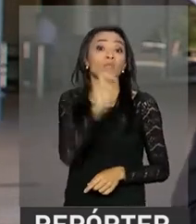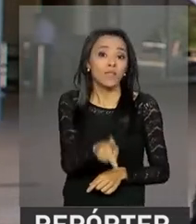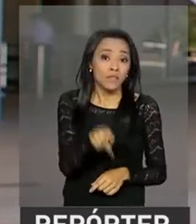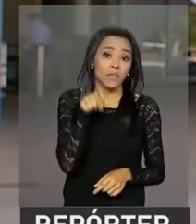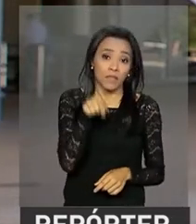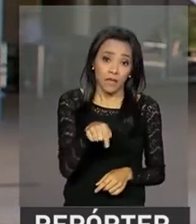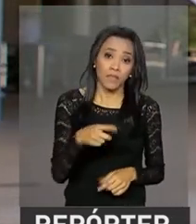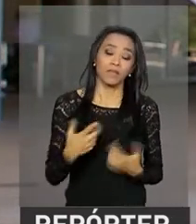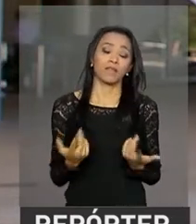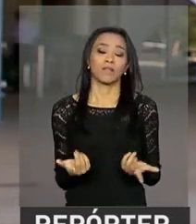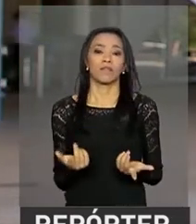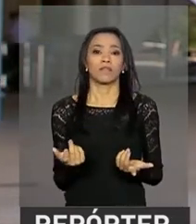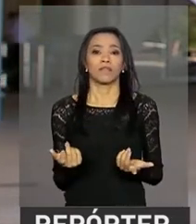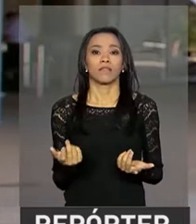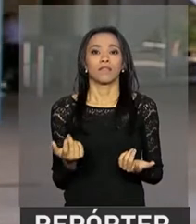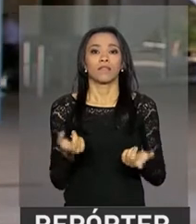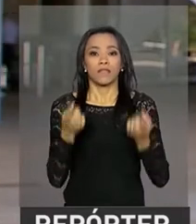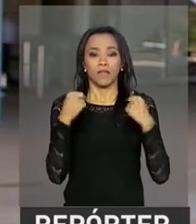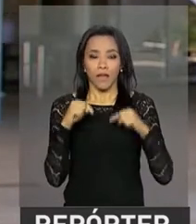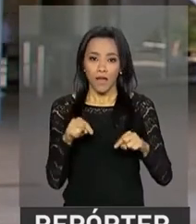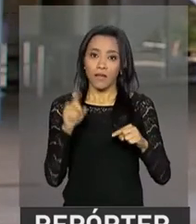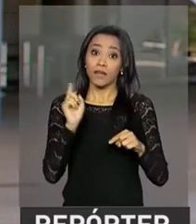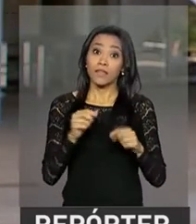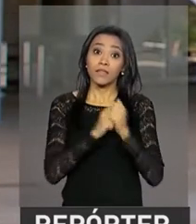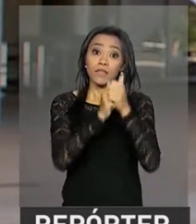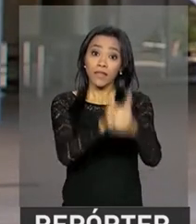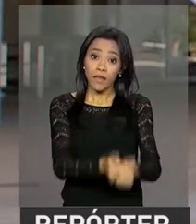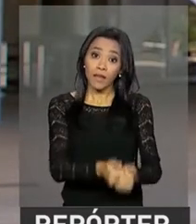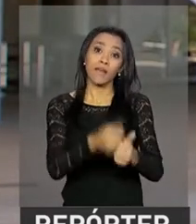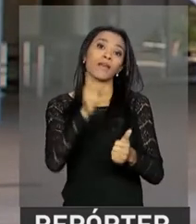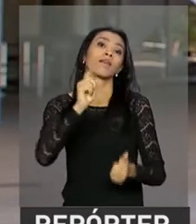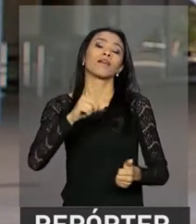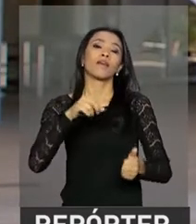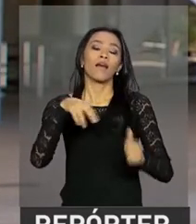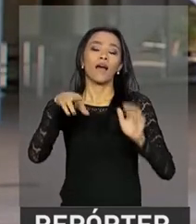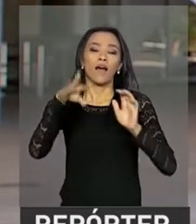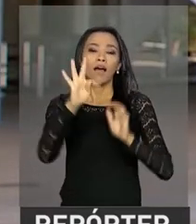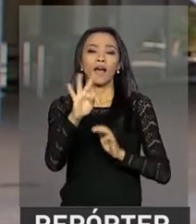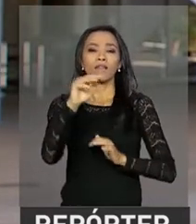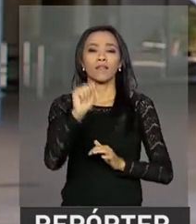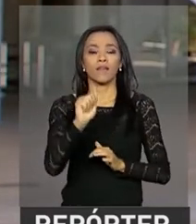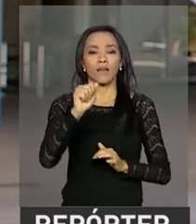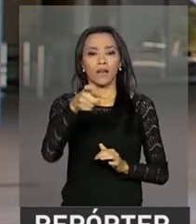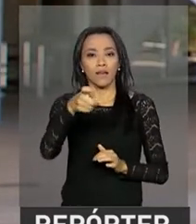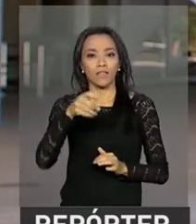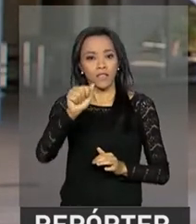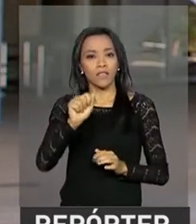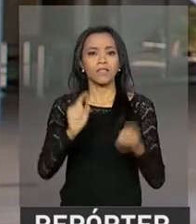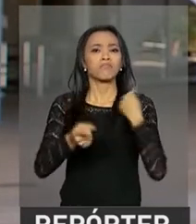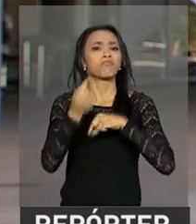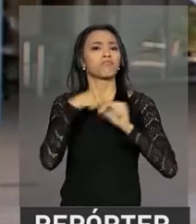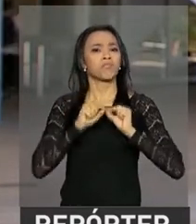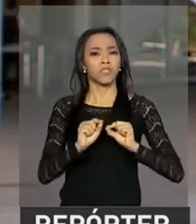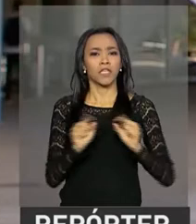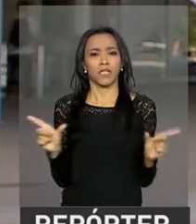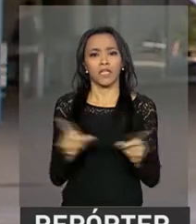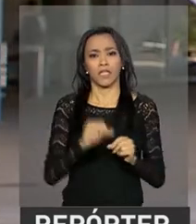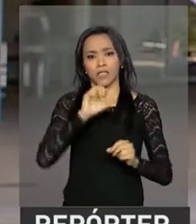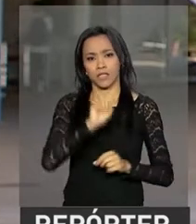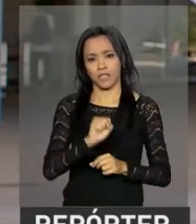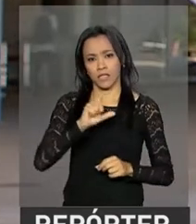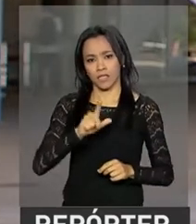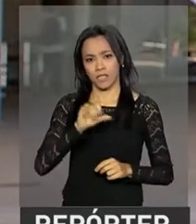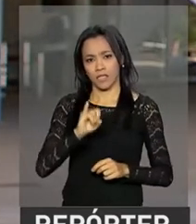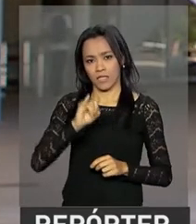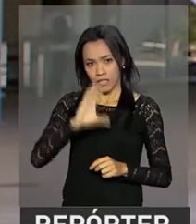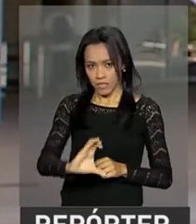essa redução, ela acompanha a queda da taxa básica de juros da economia, a taxa Selic, e ainda, segundo o governo, vai permitir